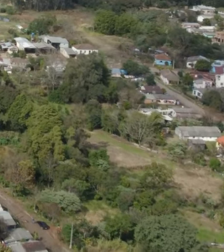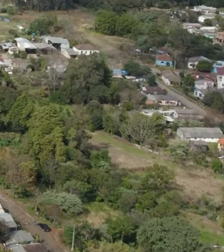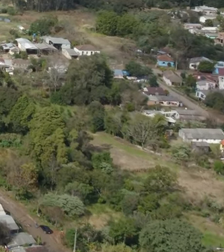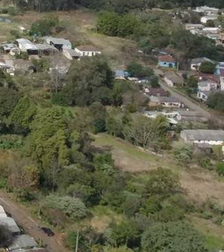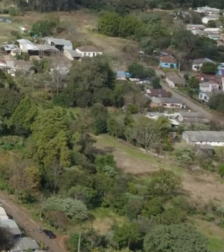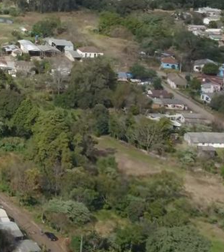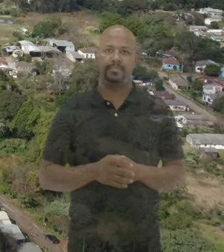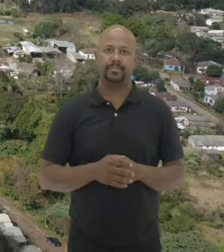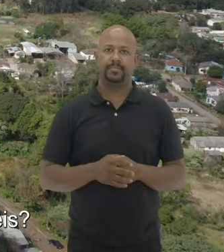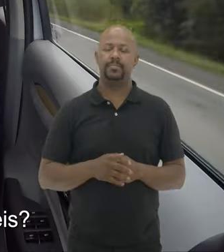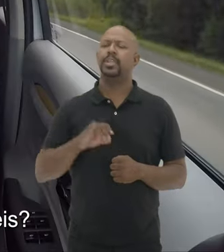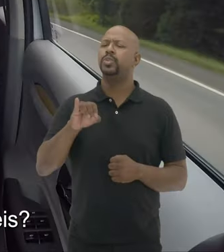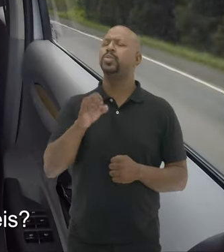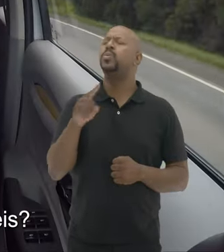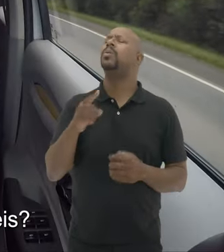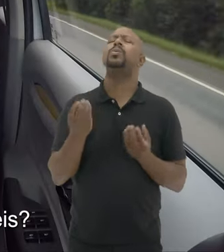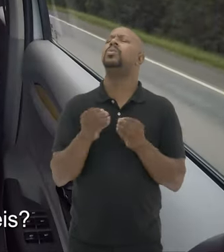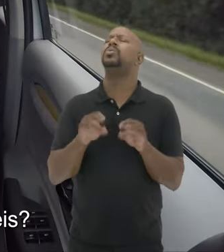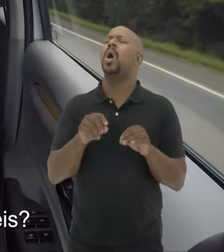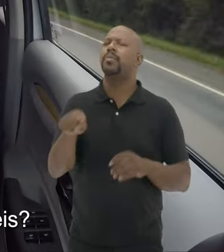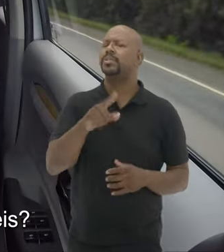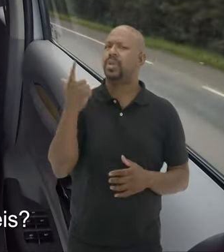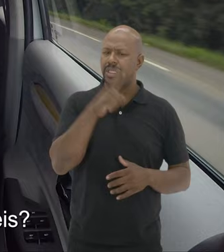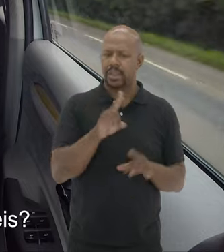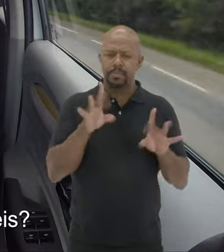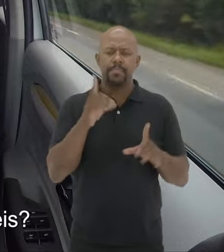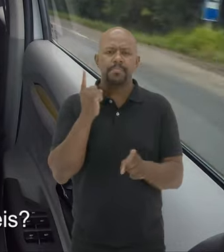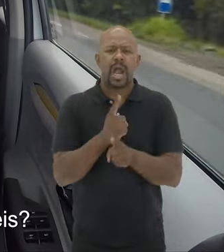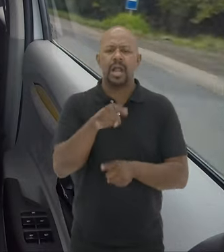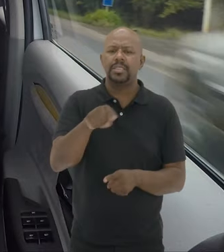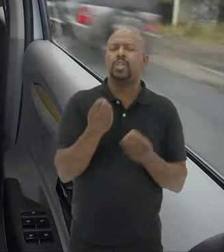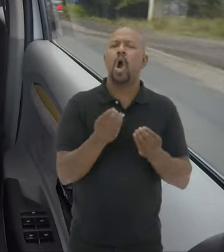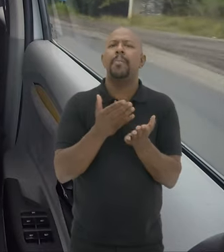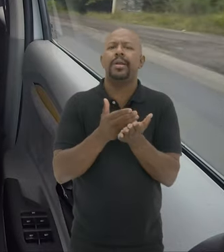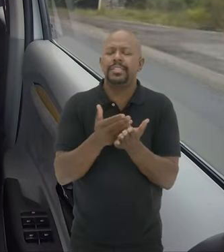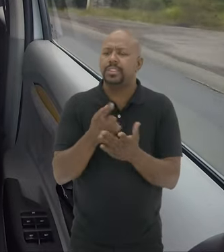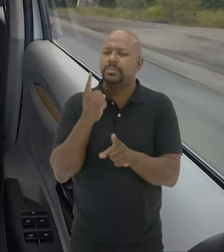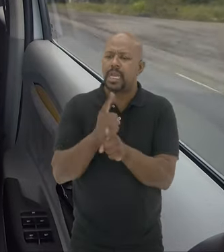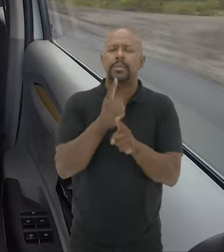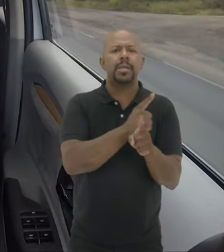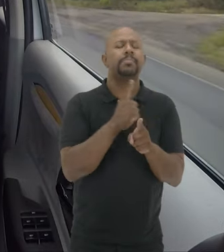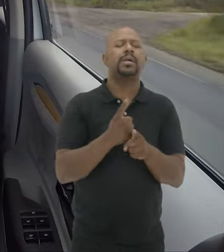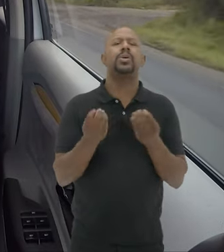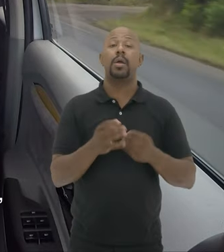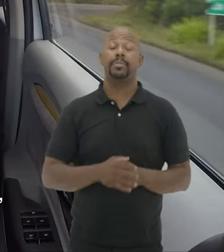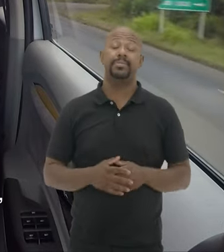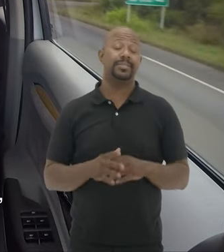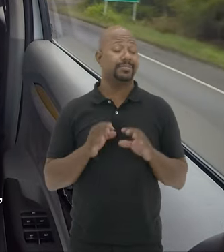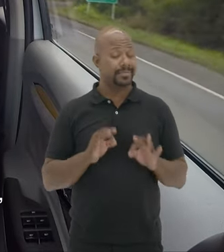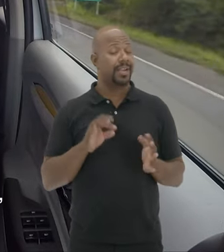e planície à direita no carro João como que eles como que vocês conseguem descobrir os fósseis Como que é o início da descoberta Assim